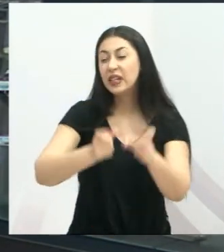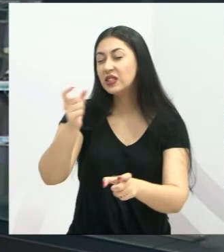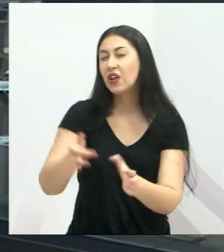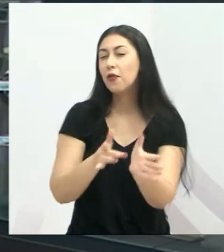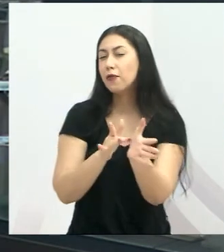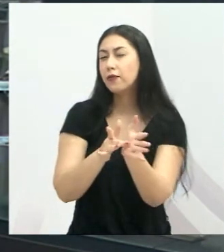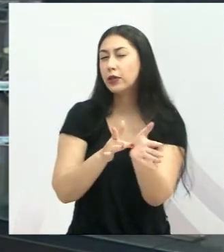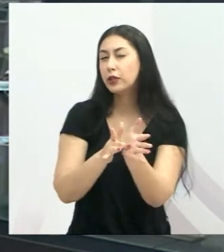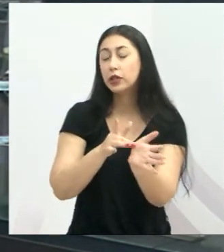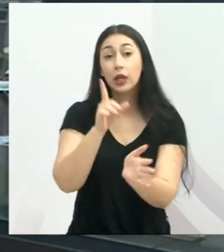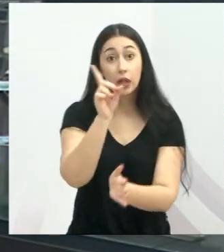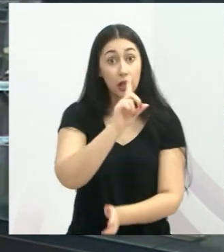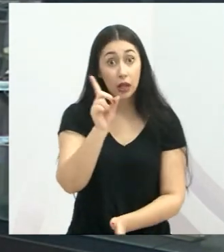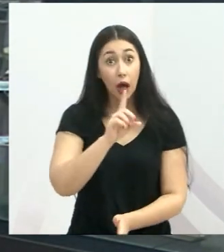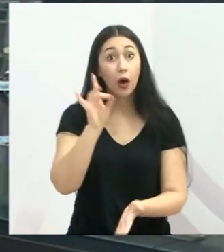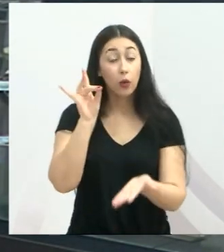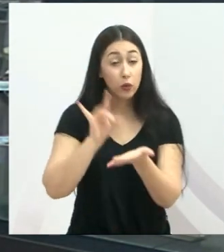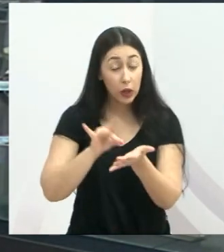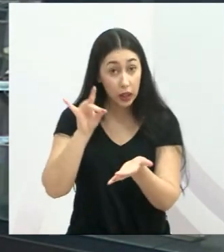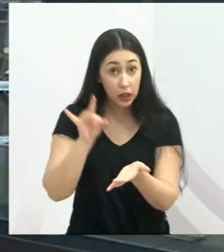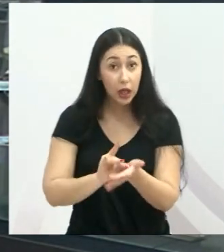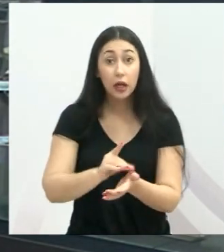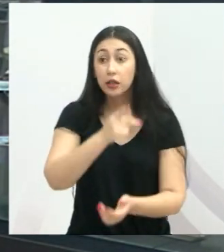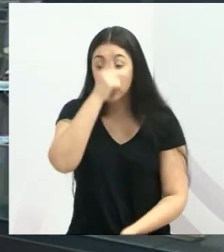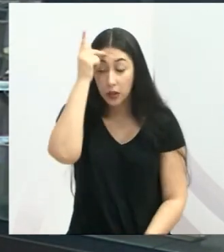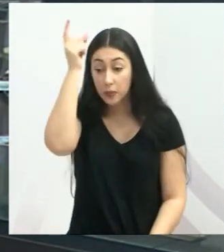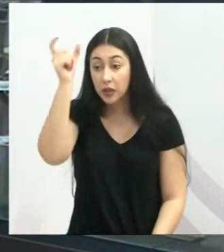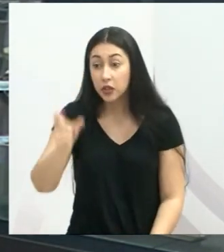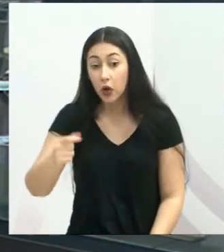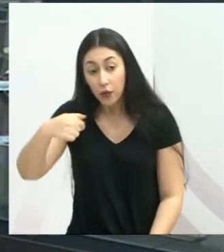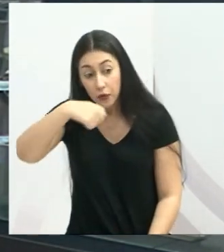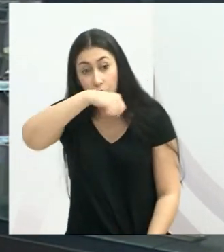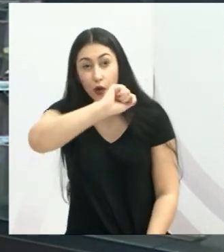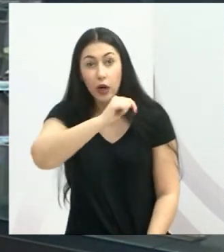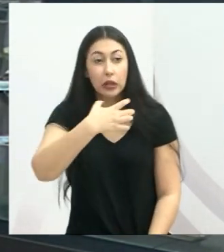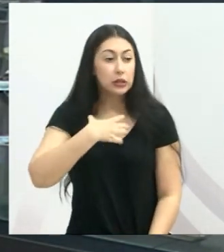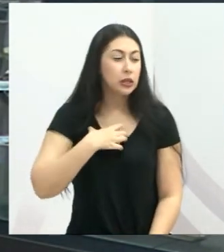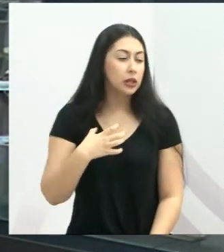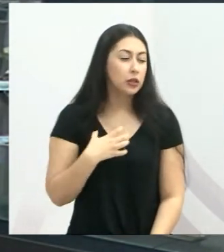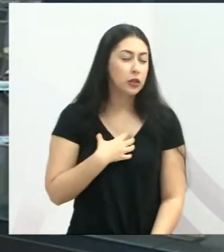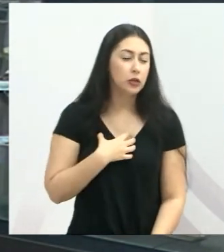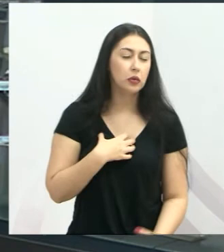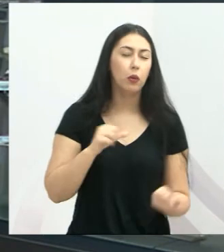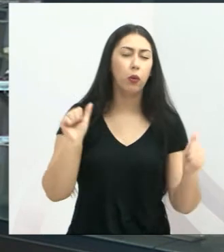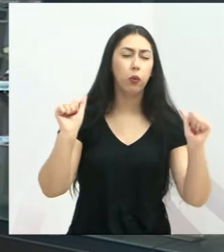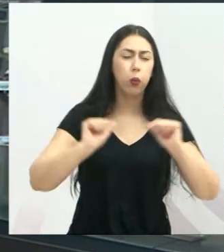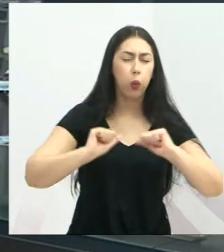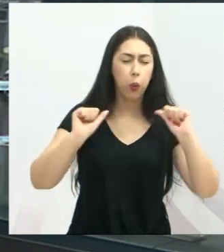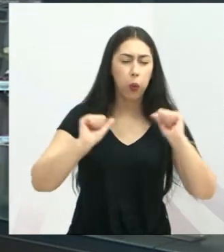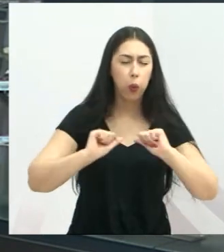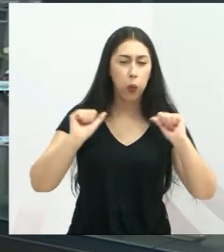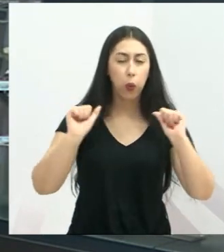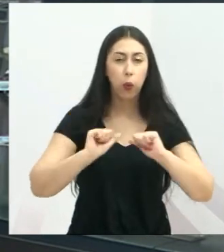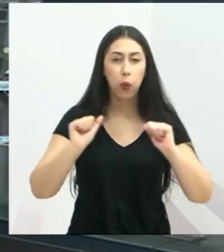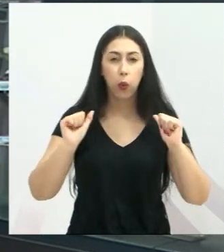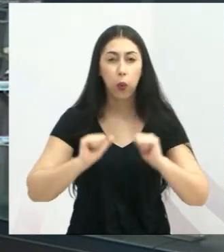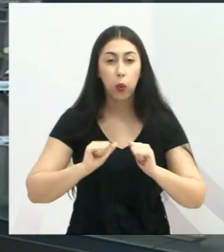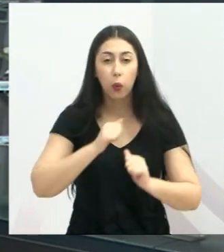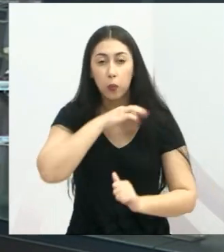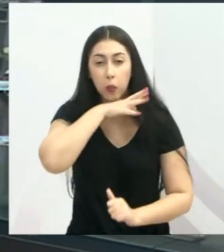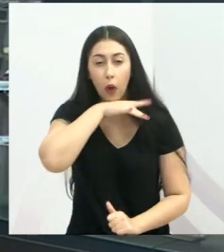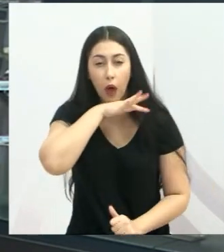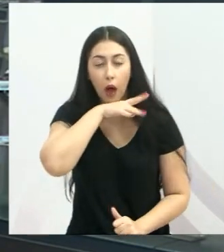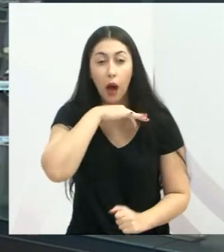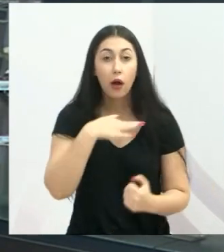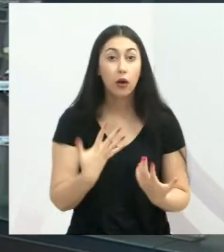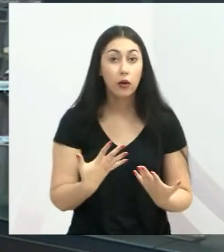pessoas que foram aos locais com graves sintomas e foram